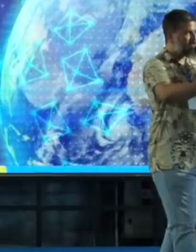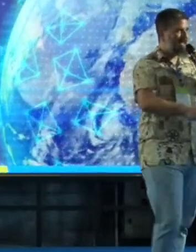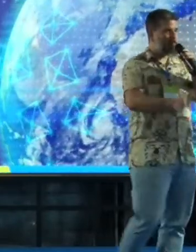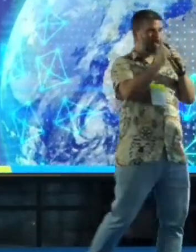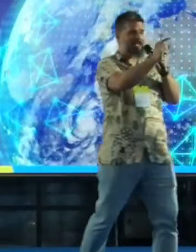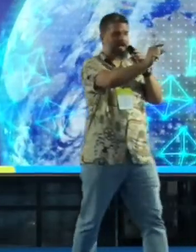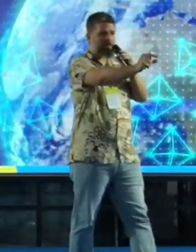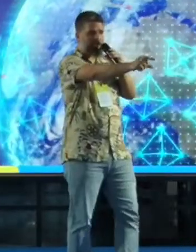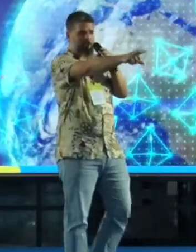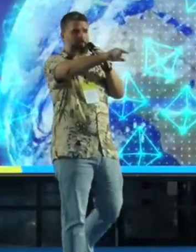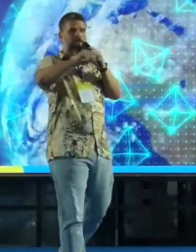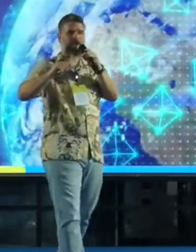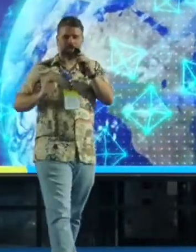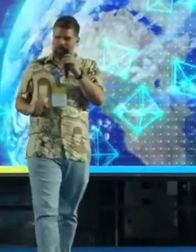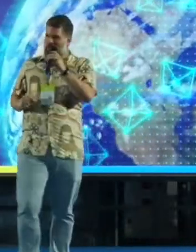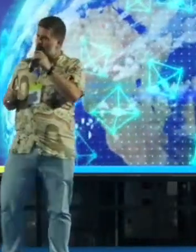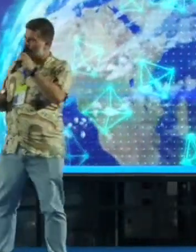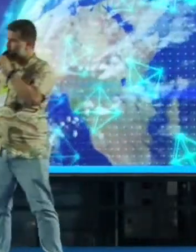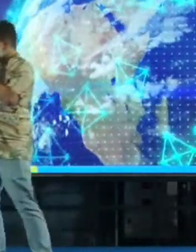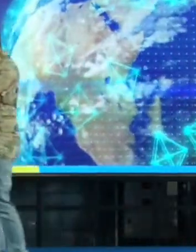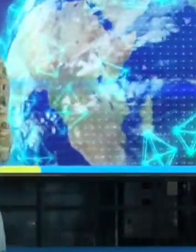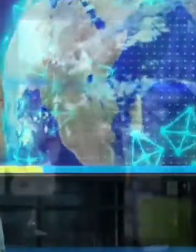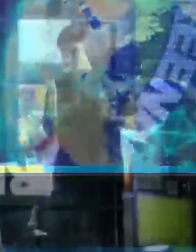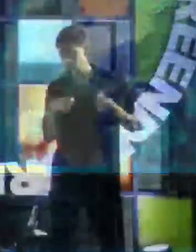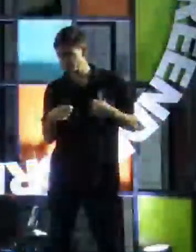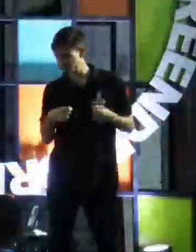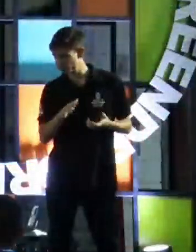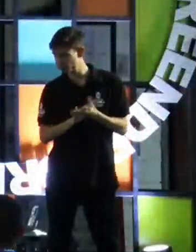Calma que vai. Eu peguei rapidinho o teu pitch aí. Eu acho que pode, viu?